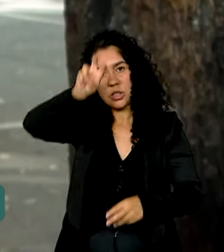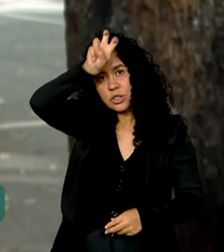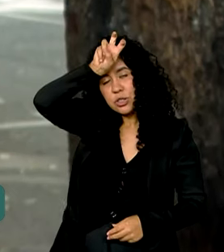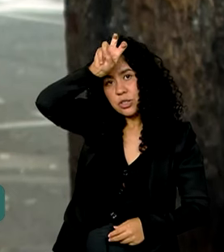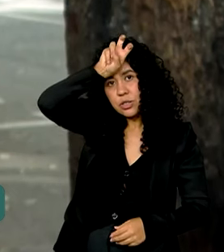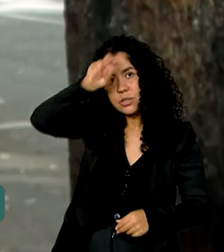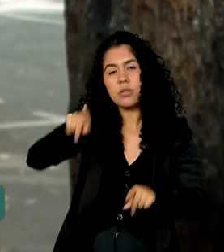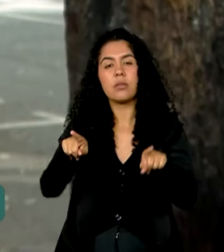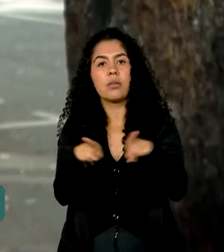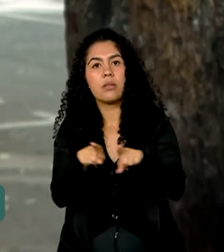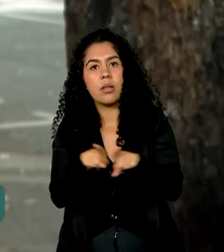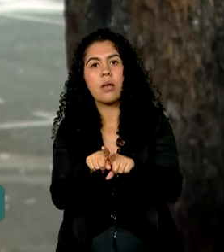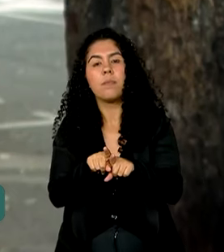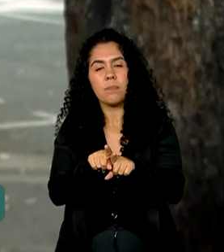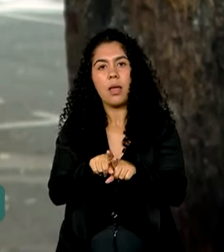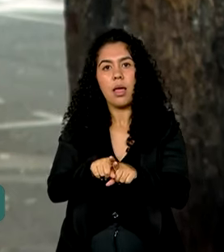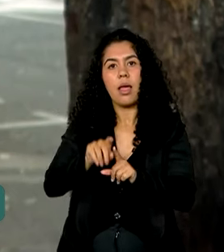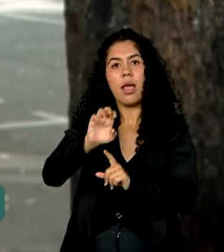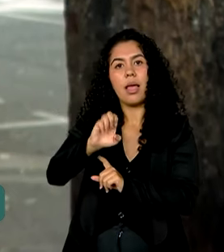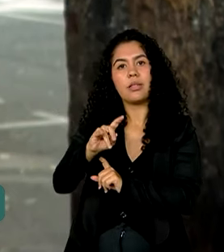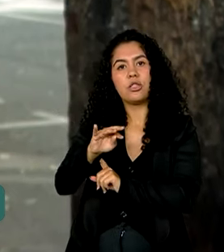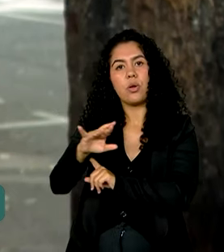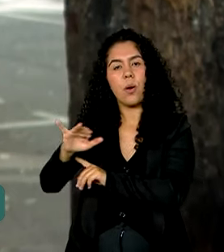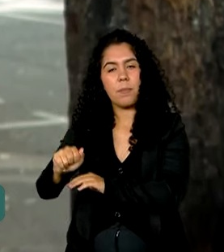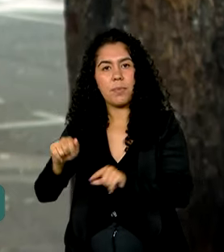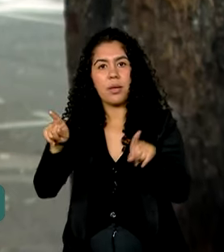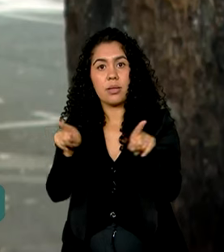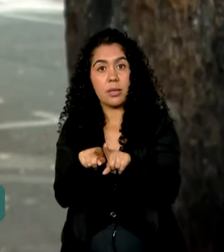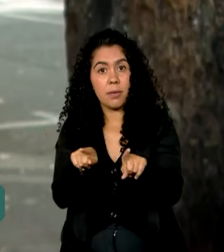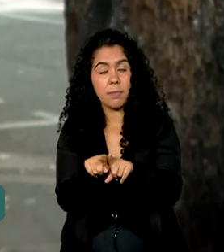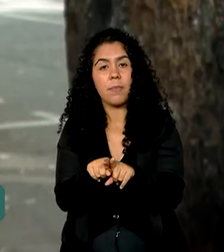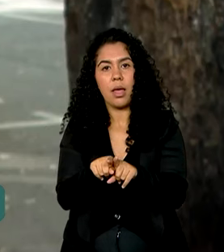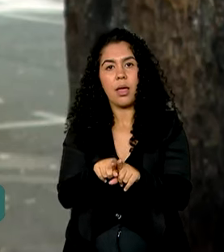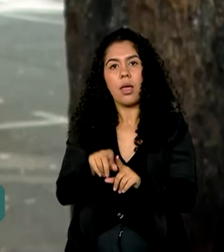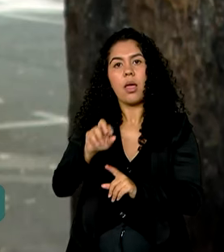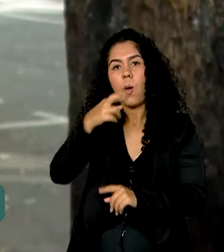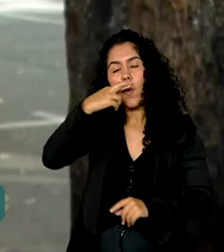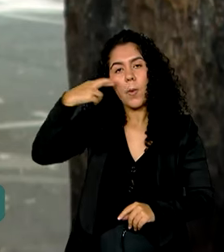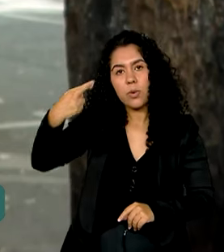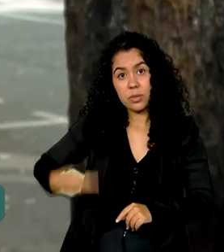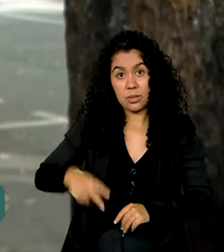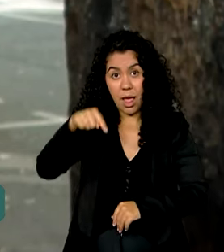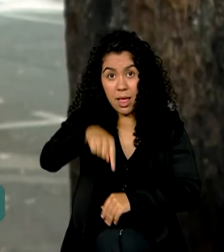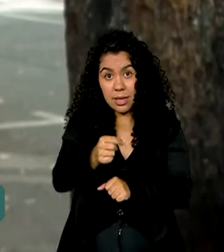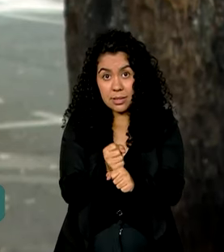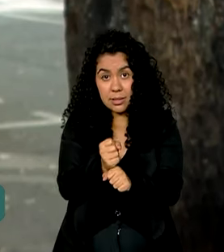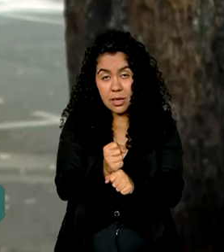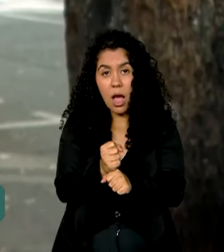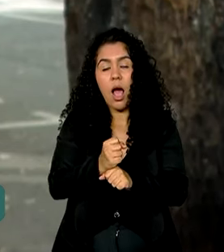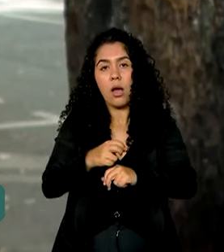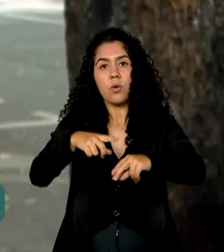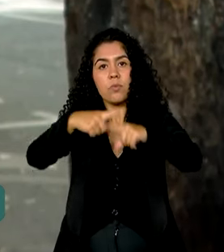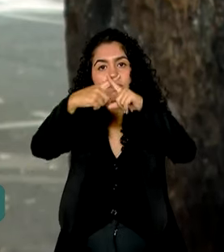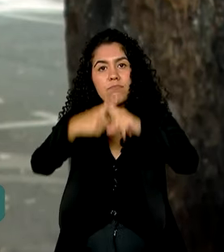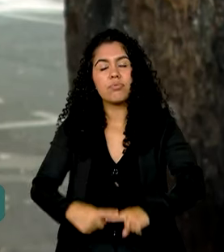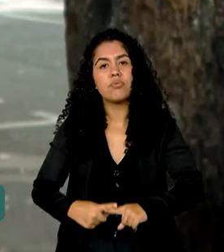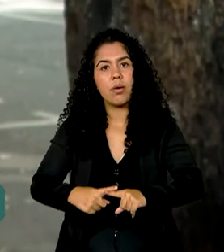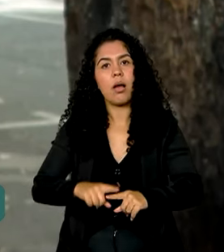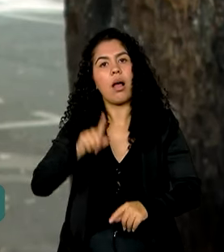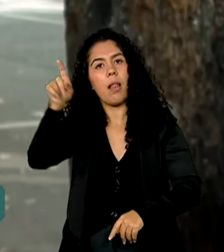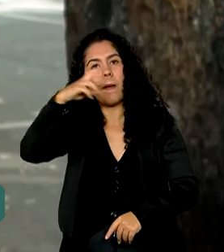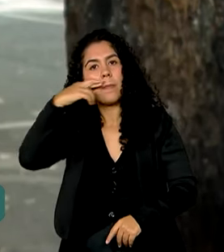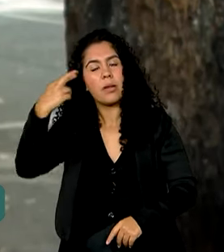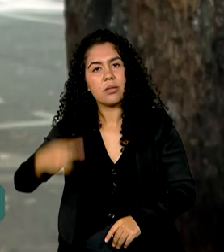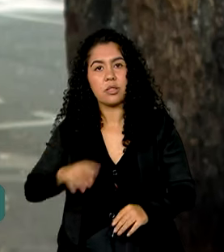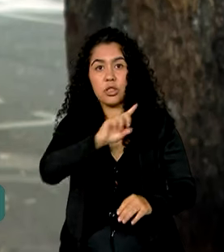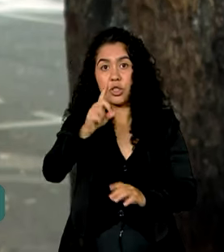Emirados Árabes Unidos, Etiópia, Índia, Irã e Rússia. A competição deste ano foi na Rússia, de 12 a 23